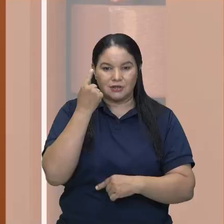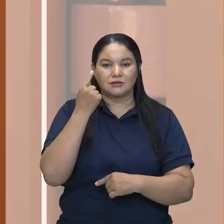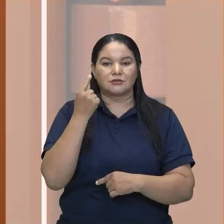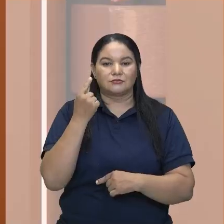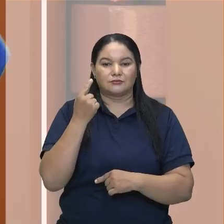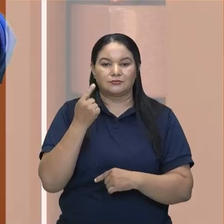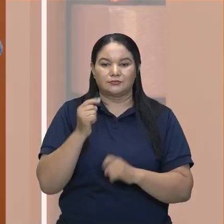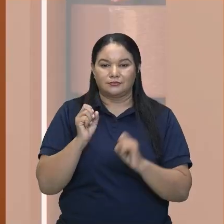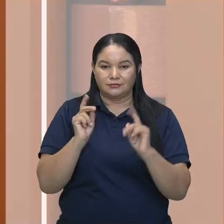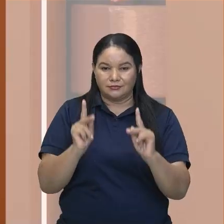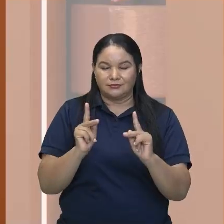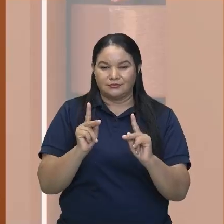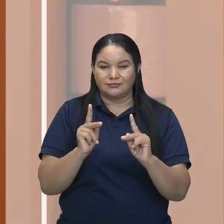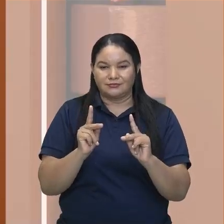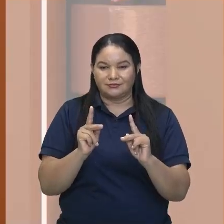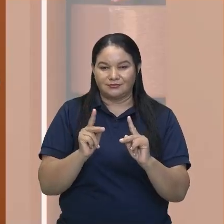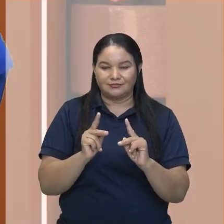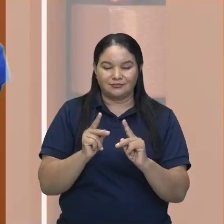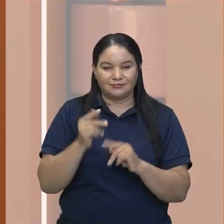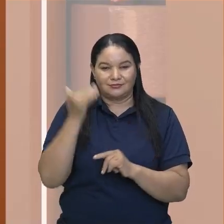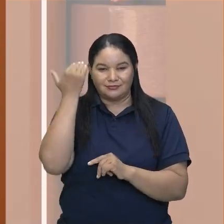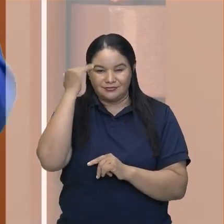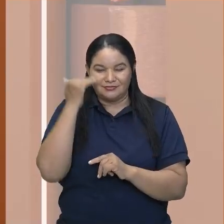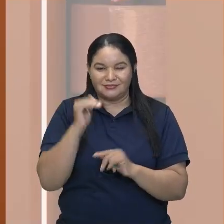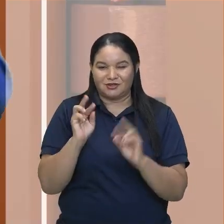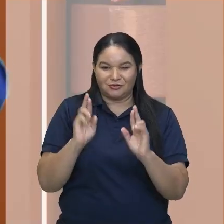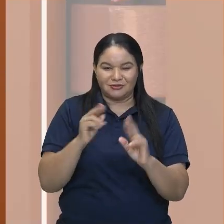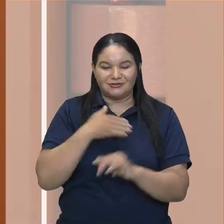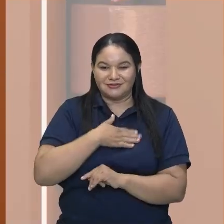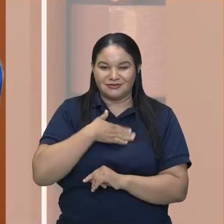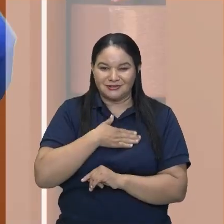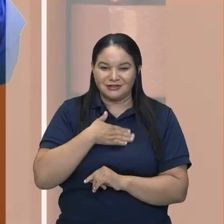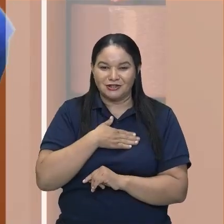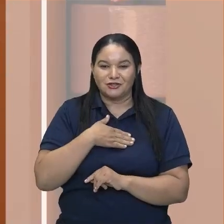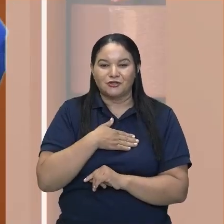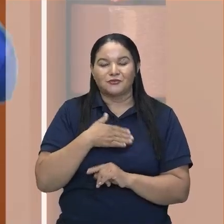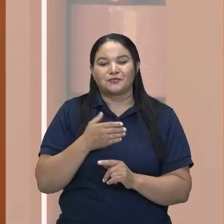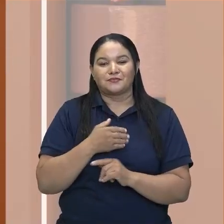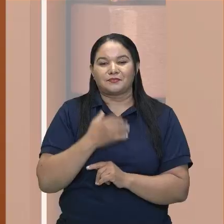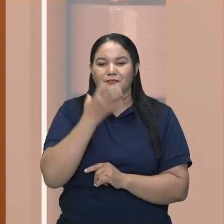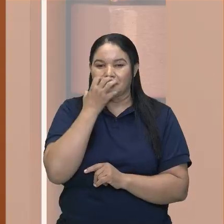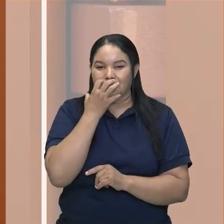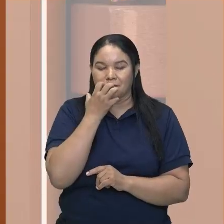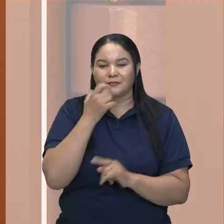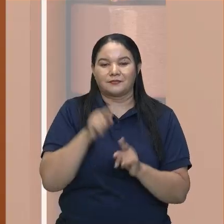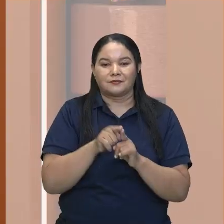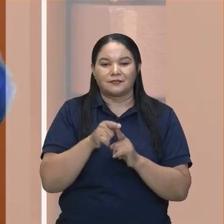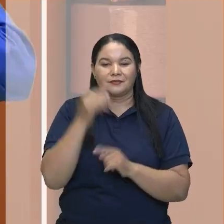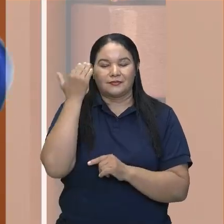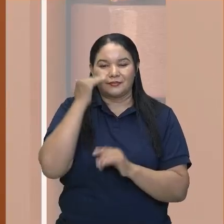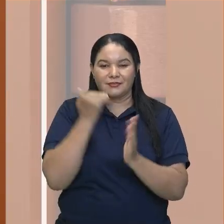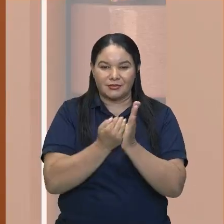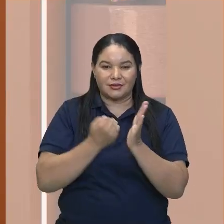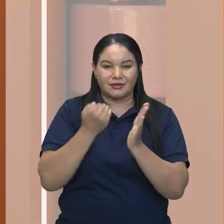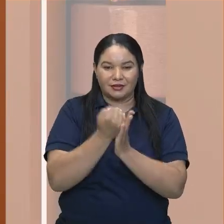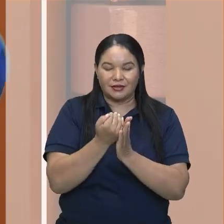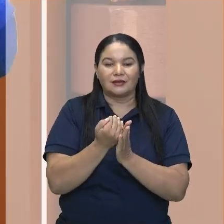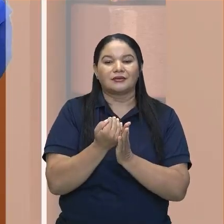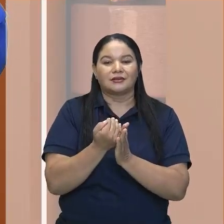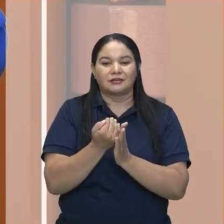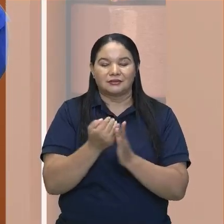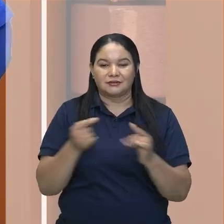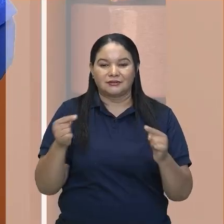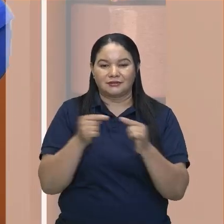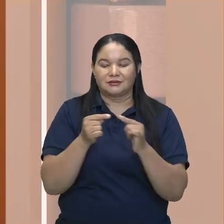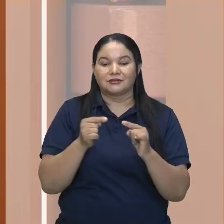entenderam? Conseguiram entender e captar? Eu espero que tenham gostado aí do pensamento de Nietzsche, que tenham entendido um pouco esse pensamento de Nietzsche aí, que é